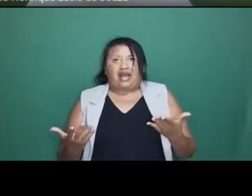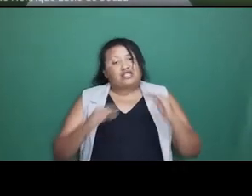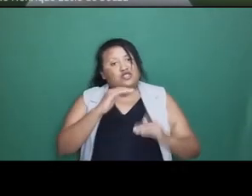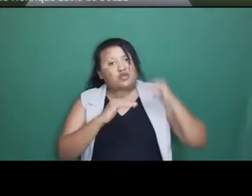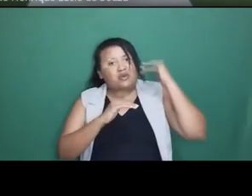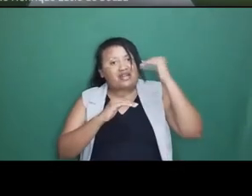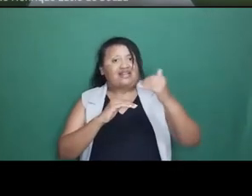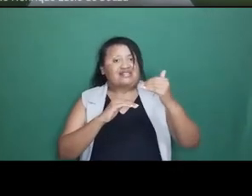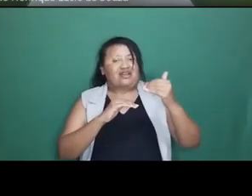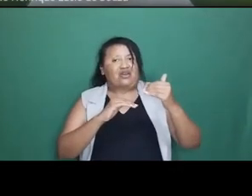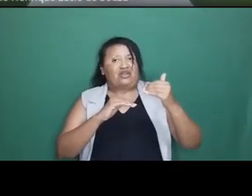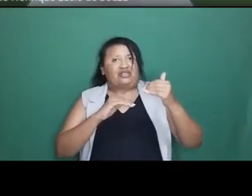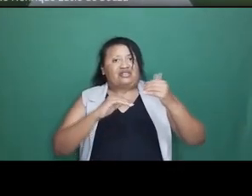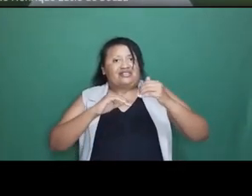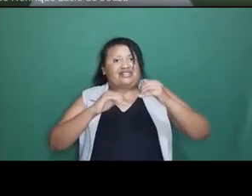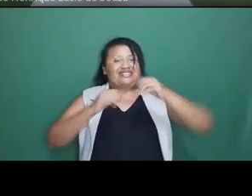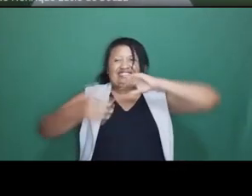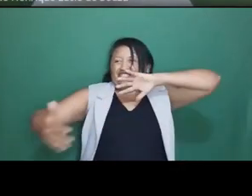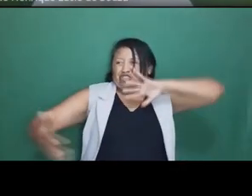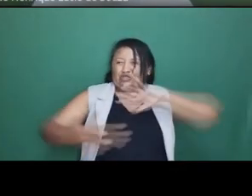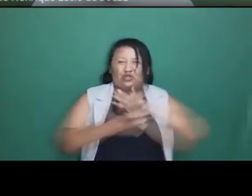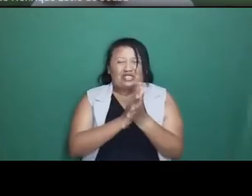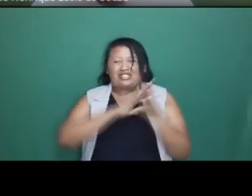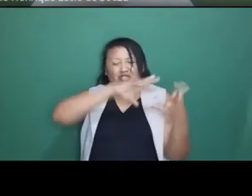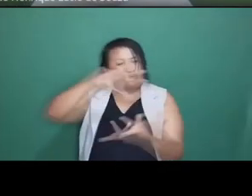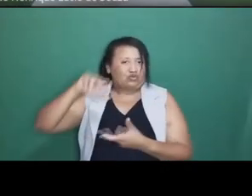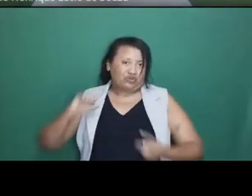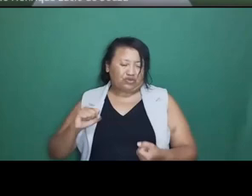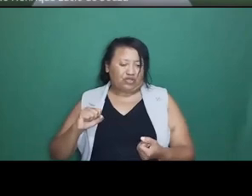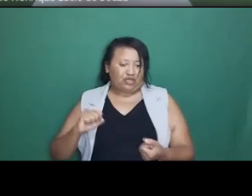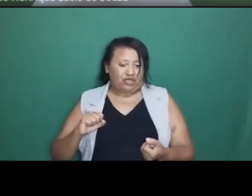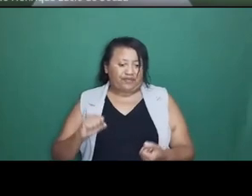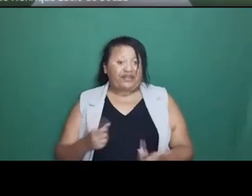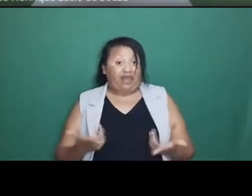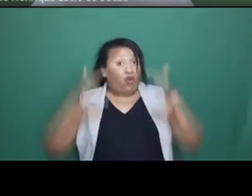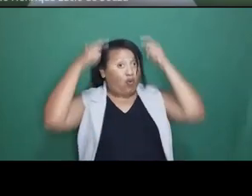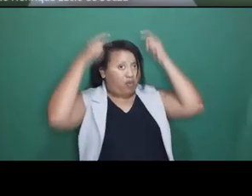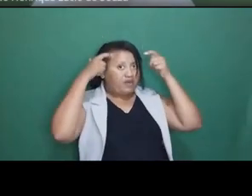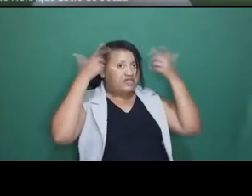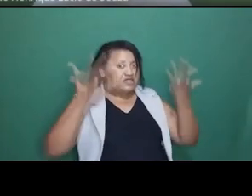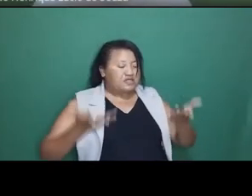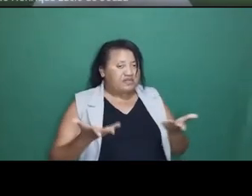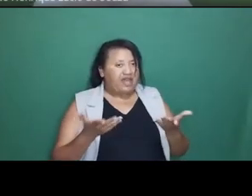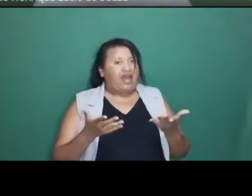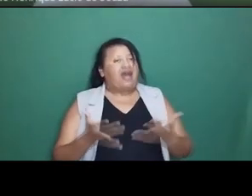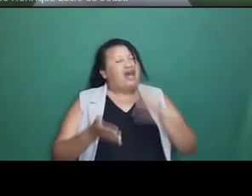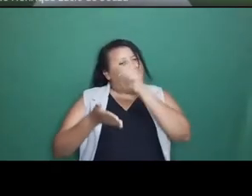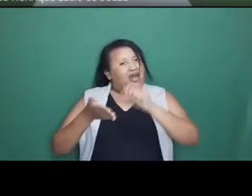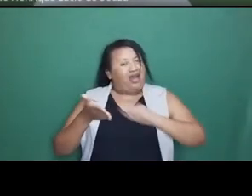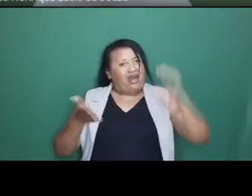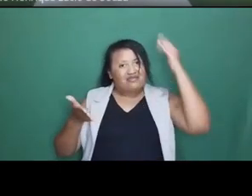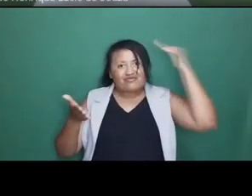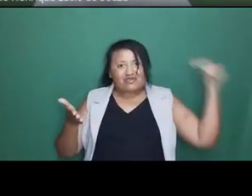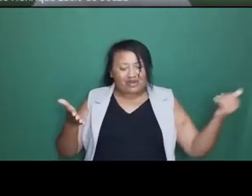da tendência do caos na humanidade O Príncipe é a obra prima né de